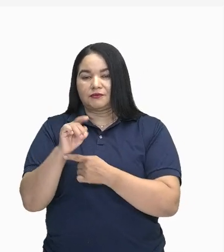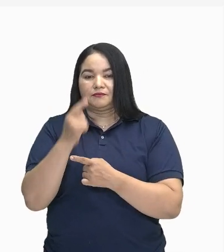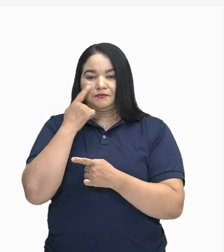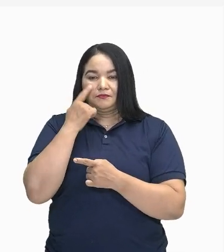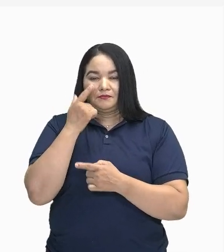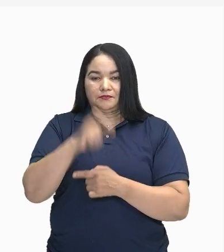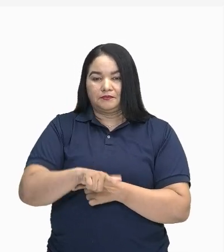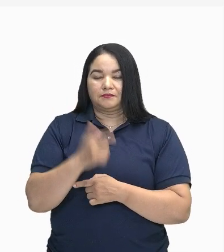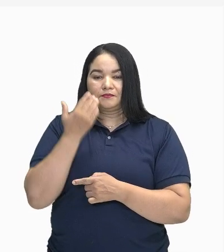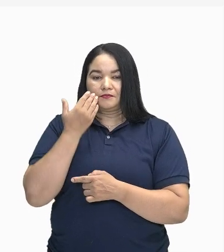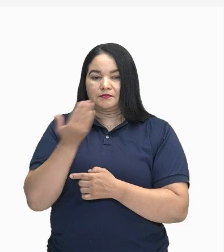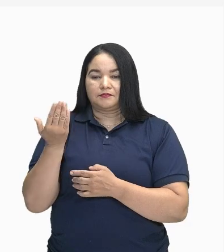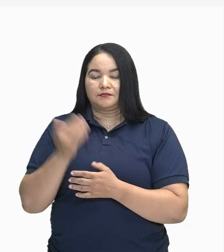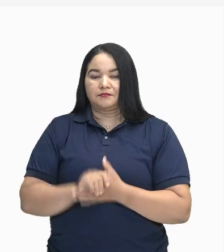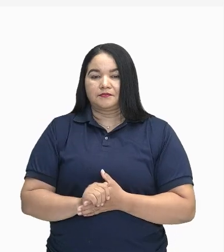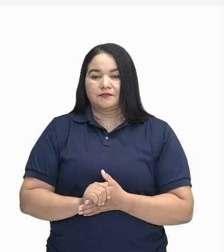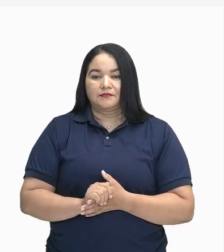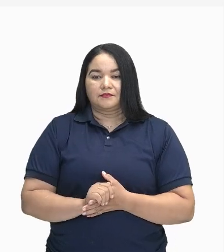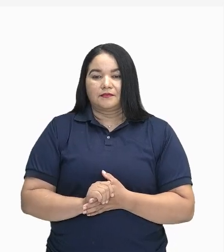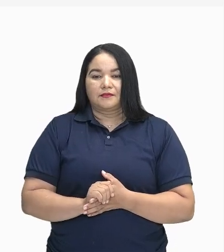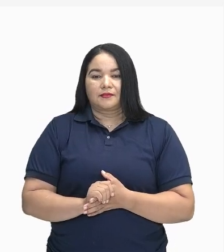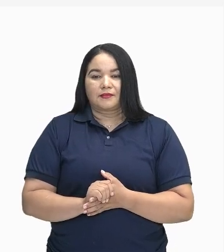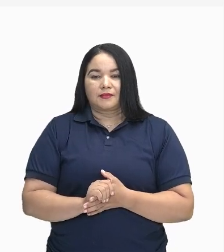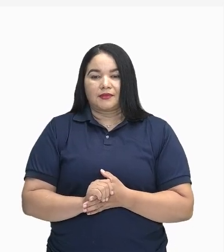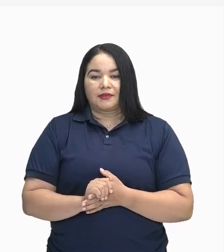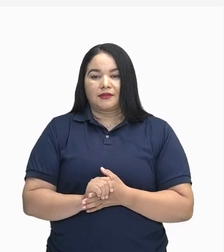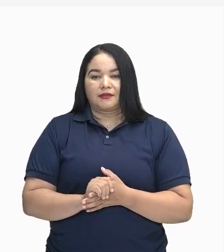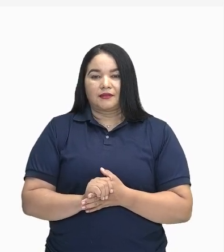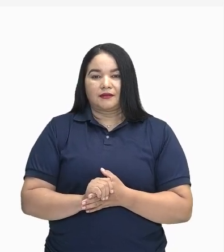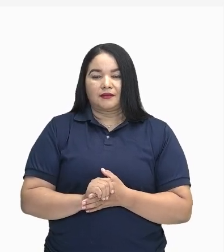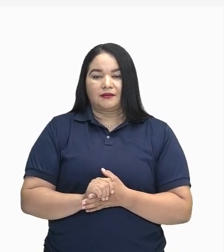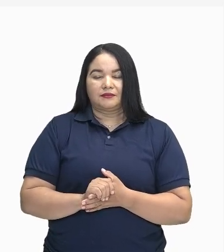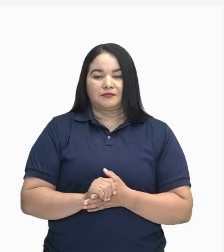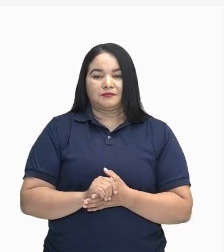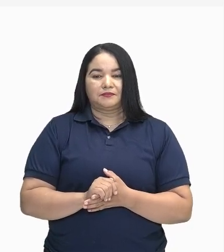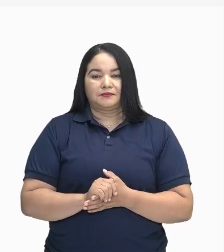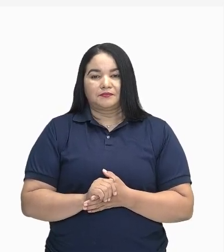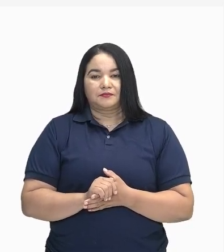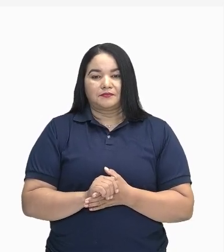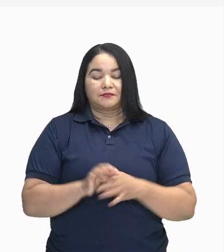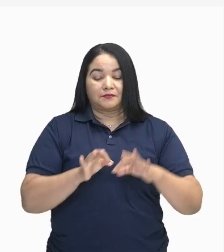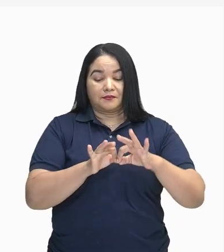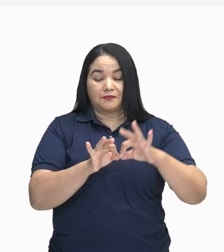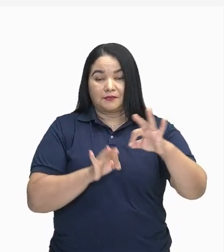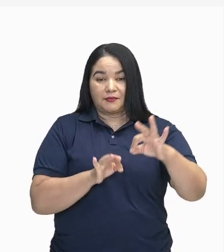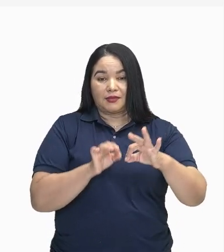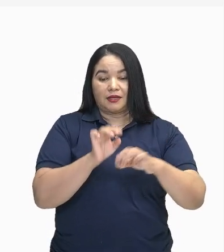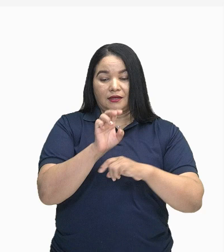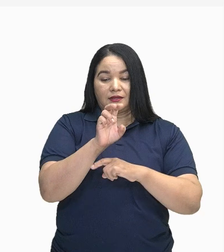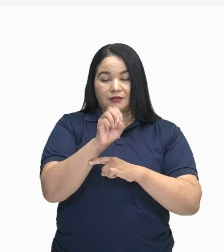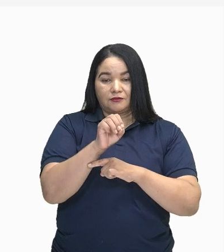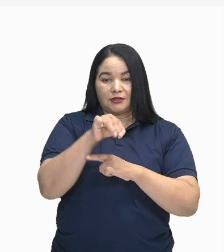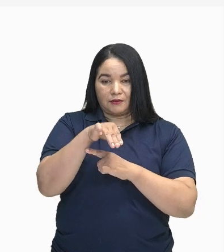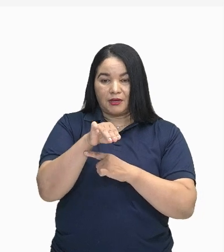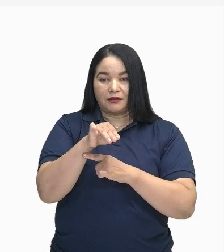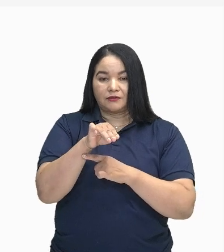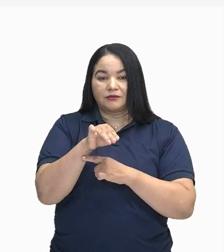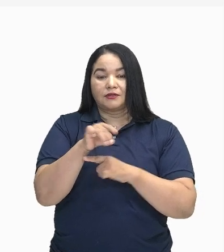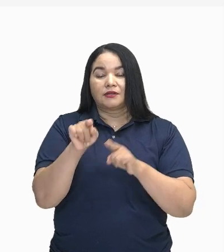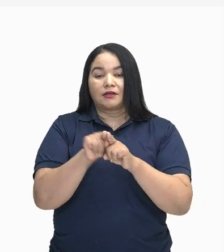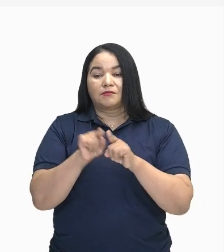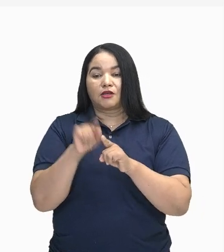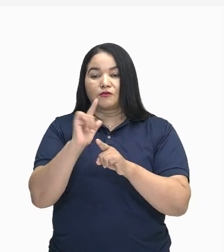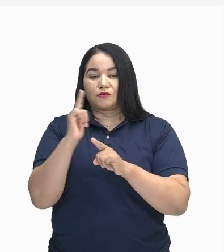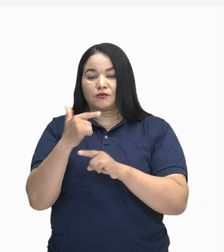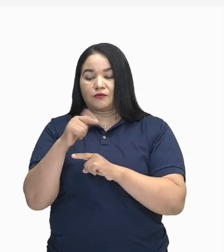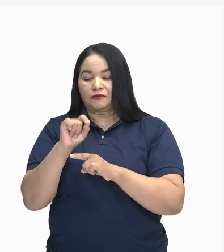a informação, os dados de 50 metros e o tamanho do desenho, que está em centímetros, precisamos